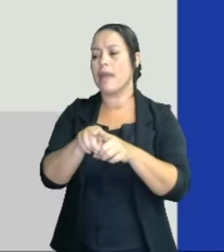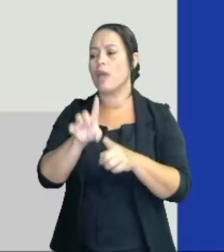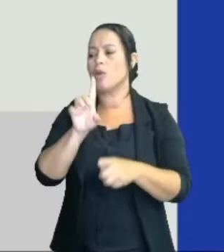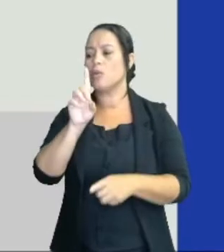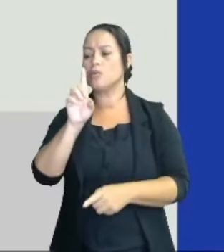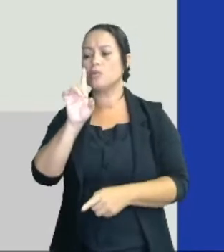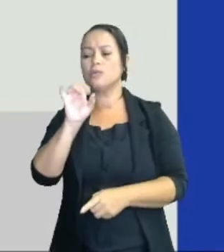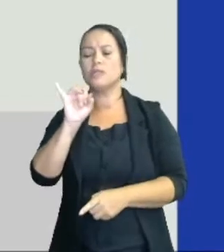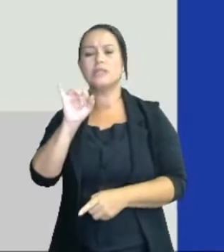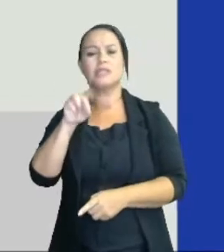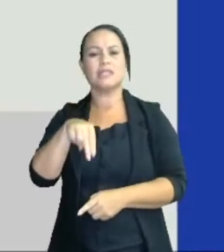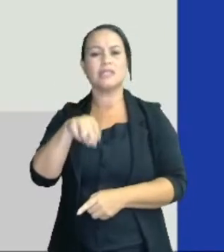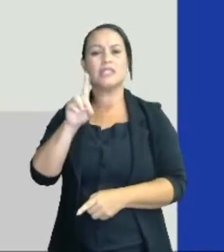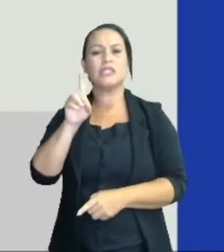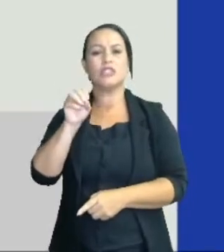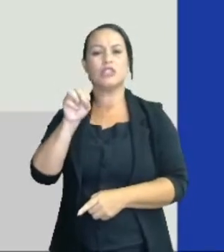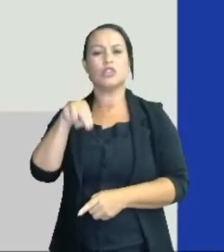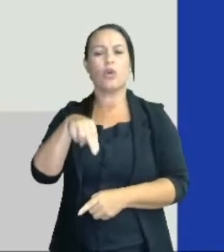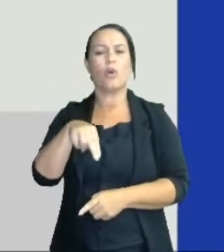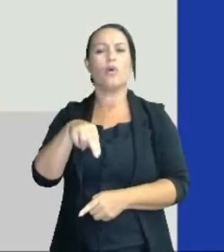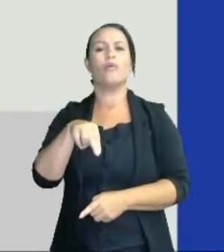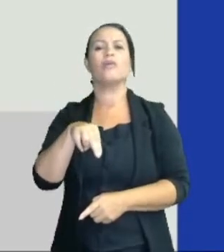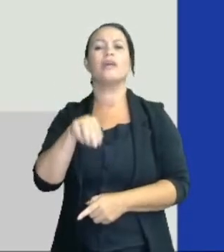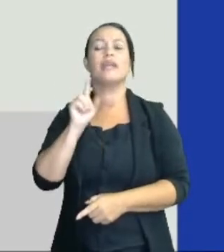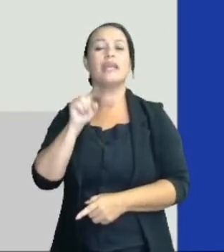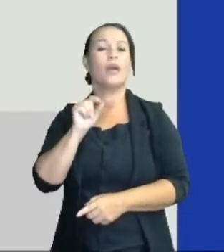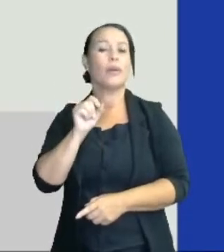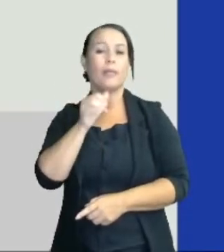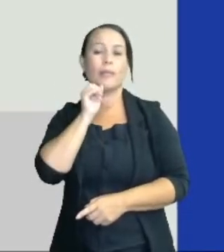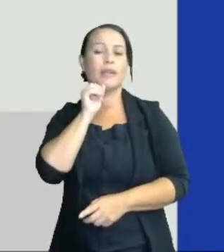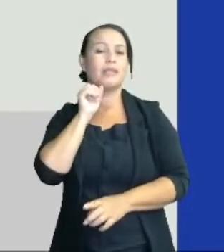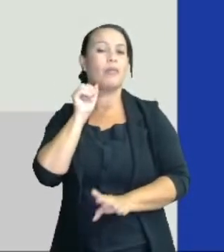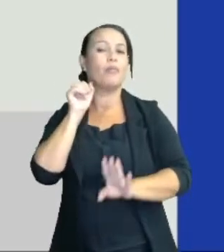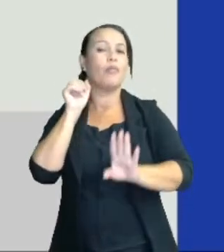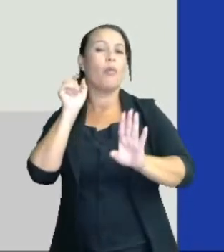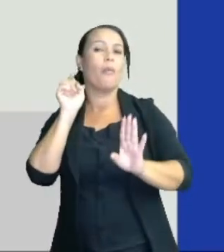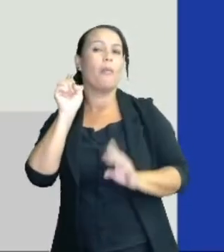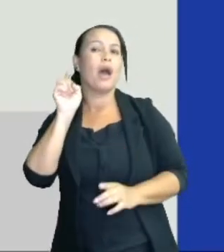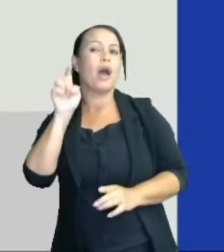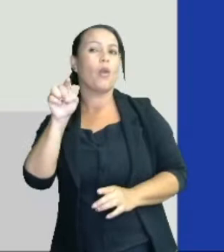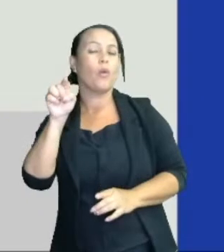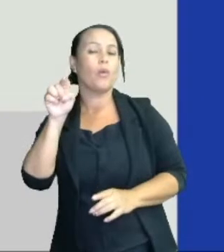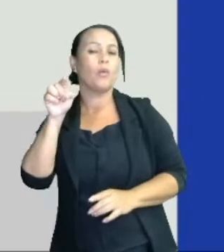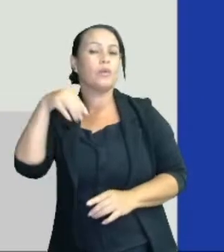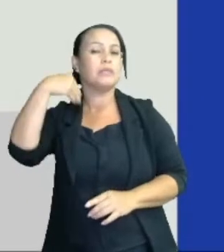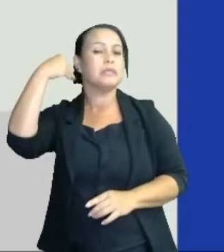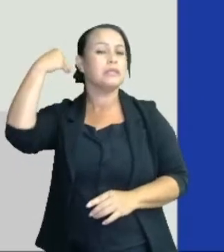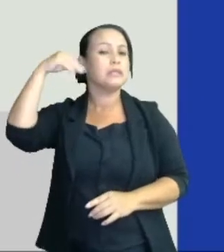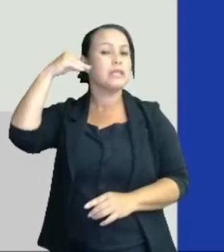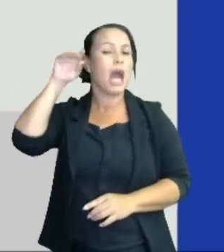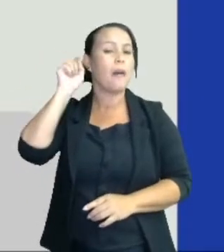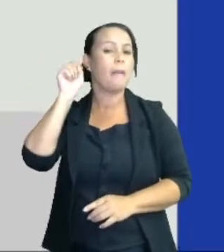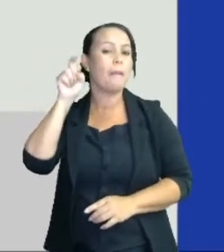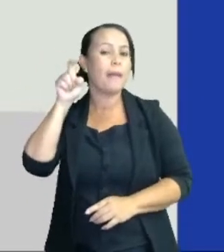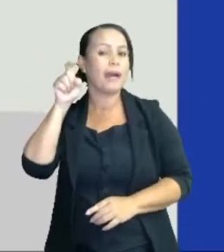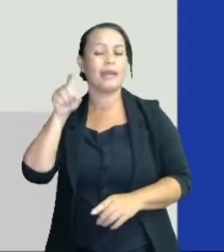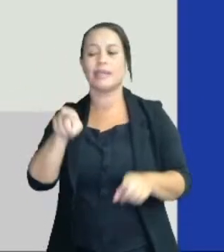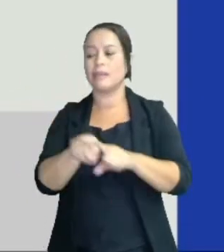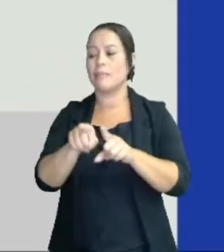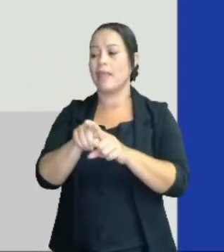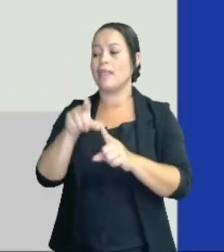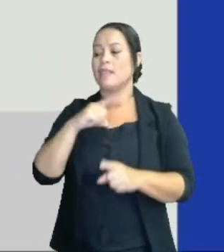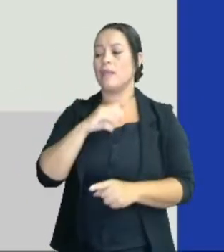din-dom, din-dom, din-dom, que é o barulhozinho da campainha. O